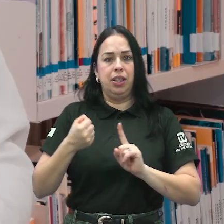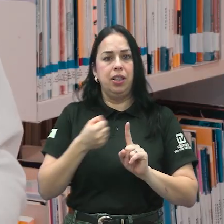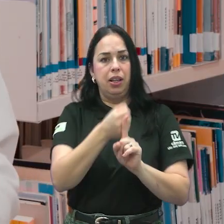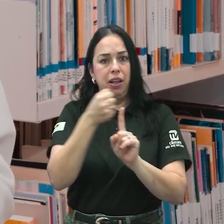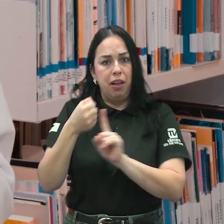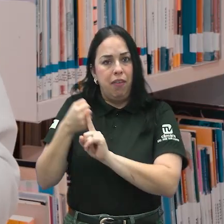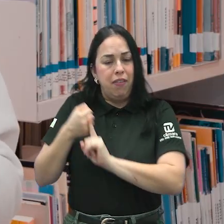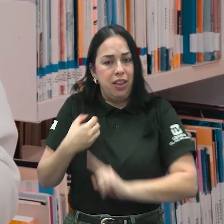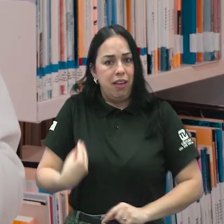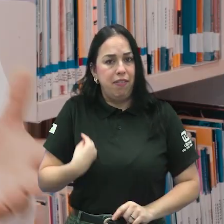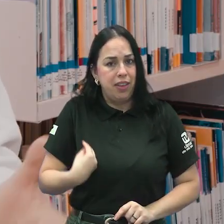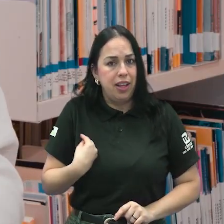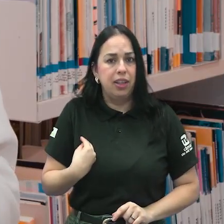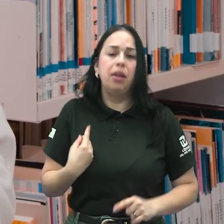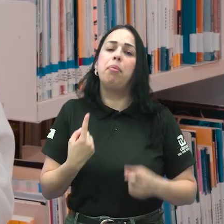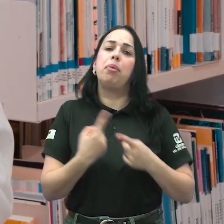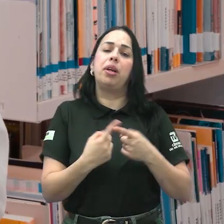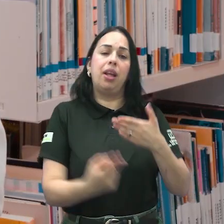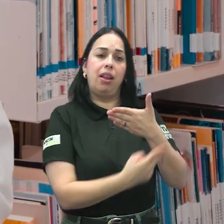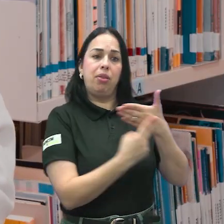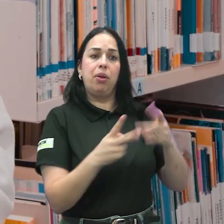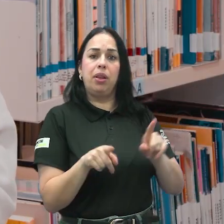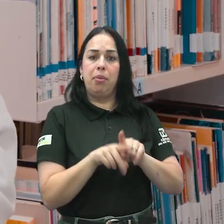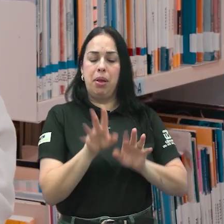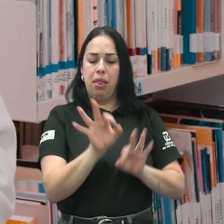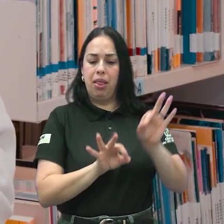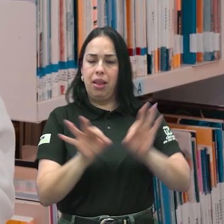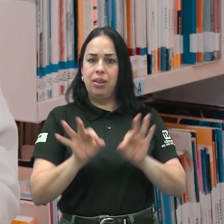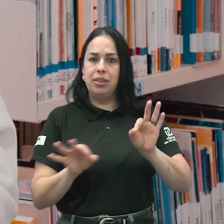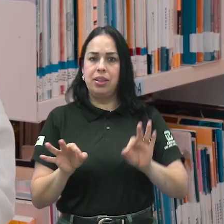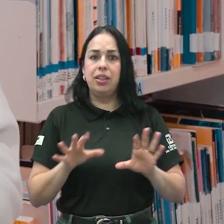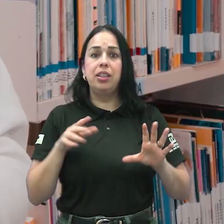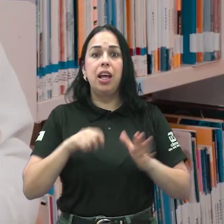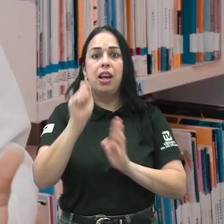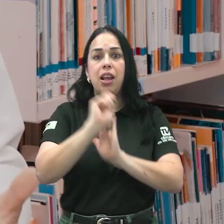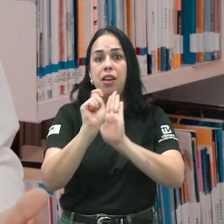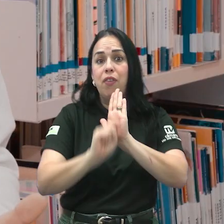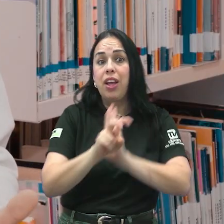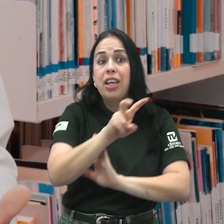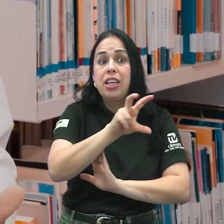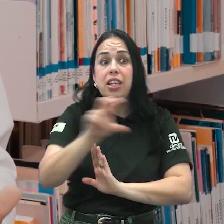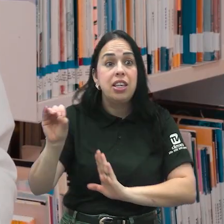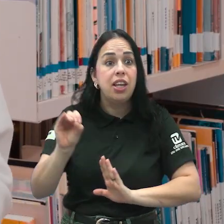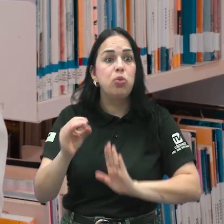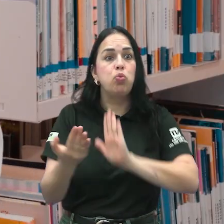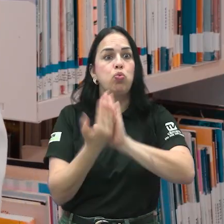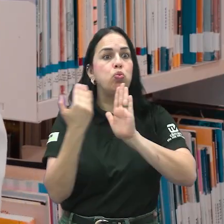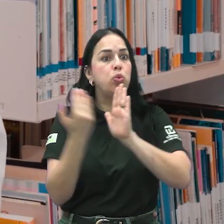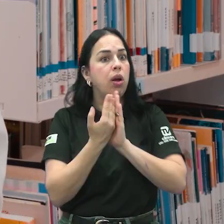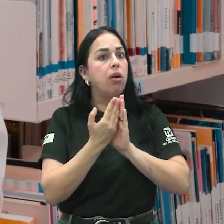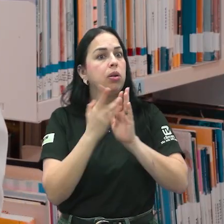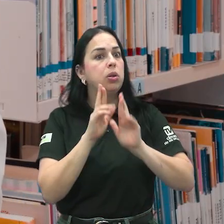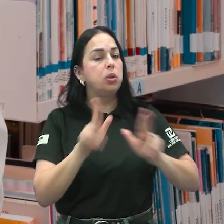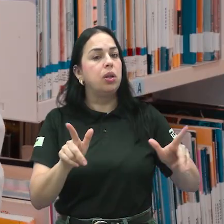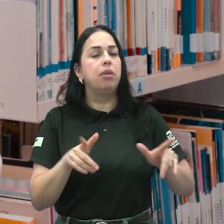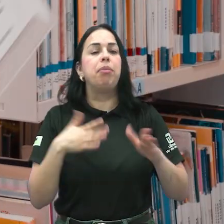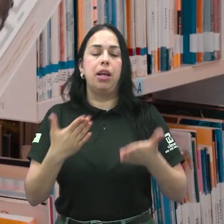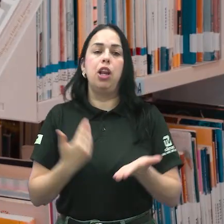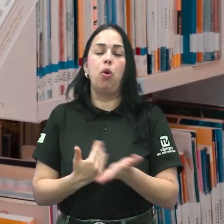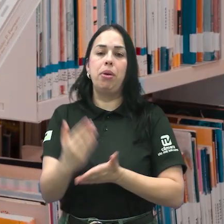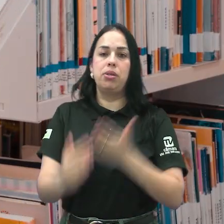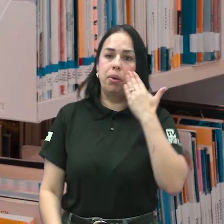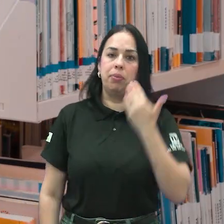toda a carreira dele, porque como autor e editor, ele trabalhou em mais de 500 livros diferentes e tudo